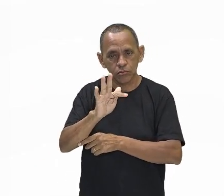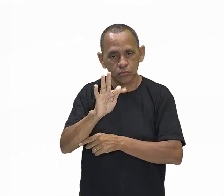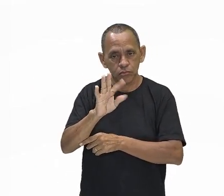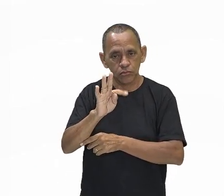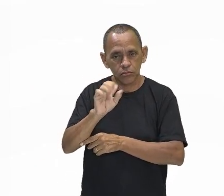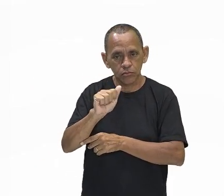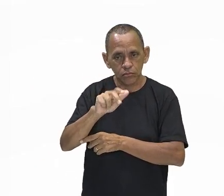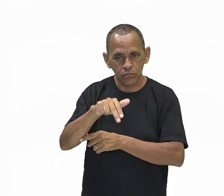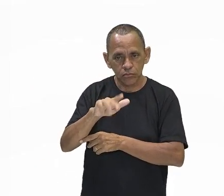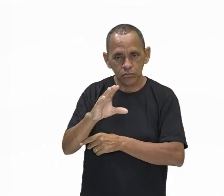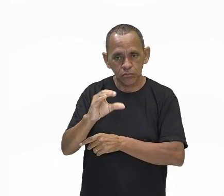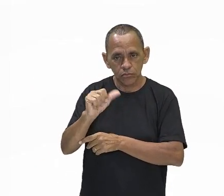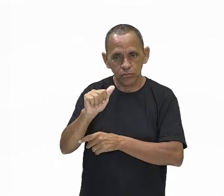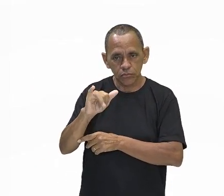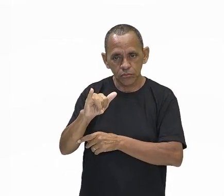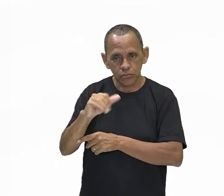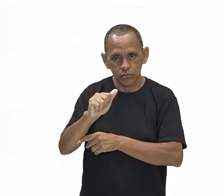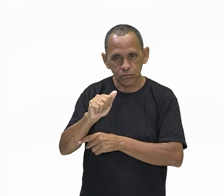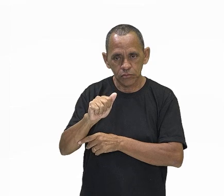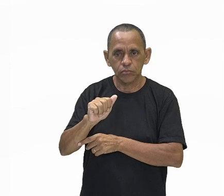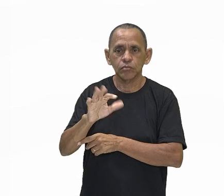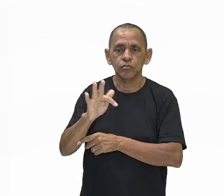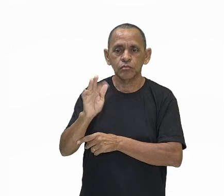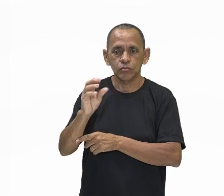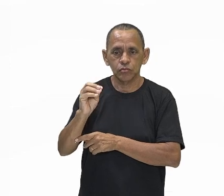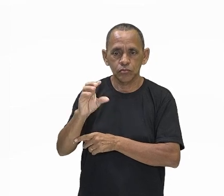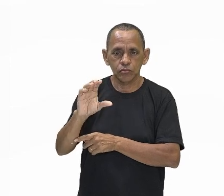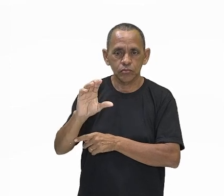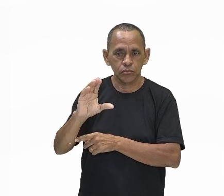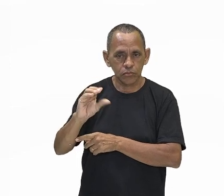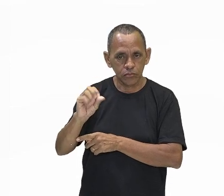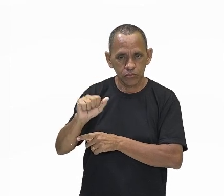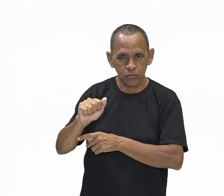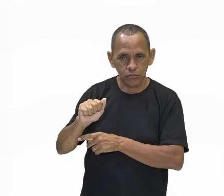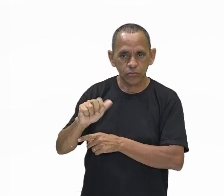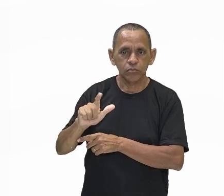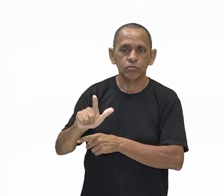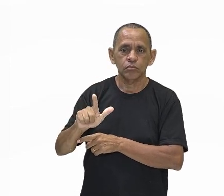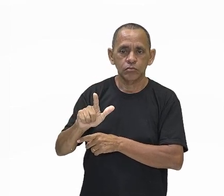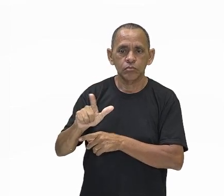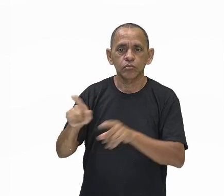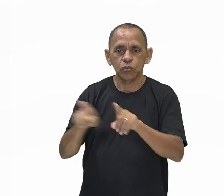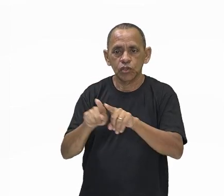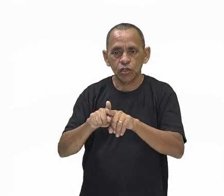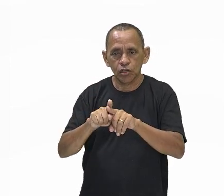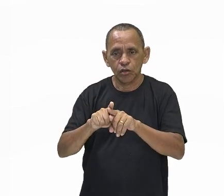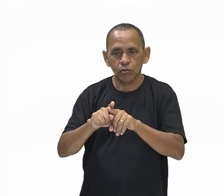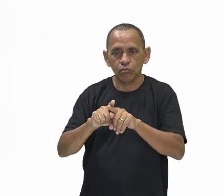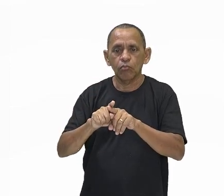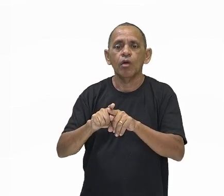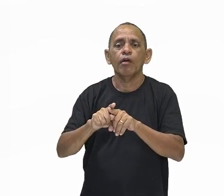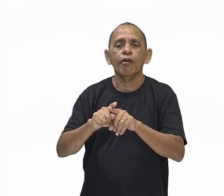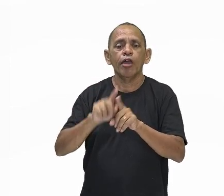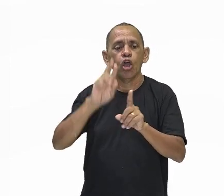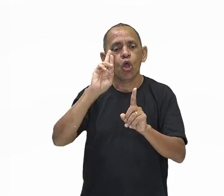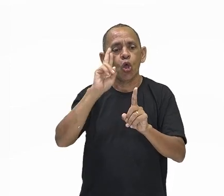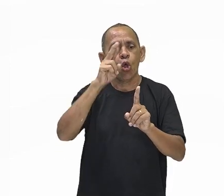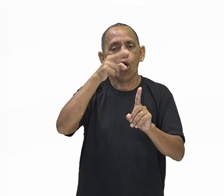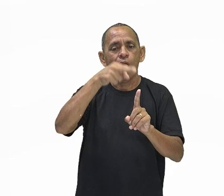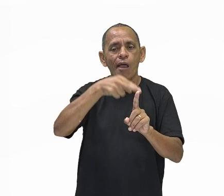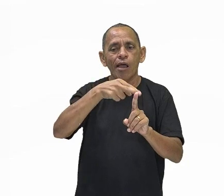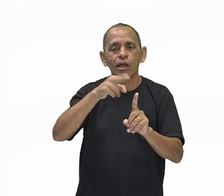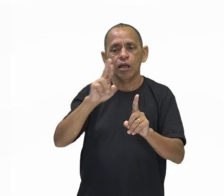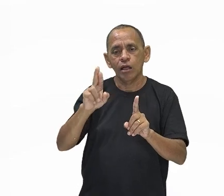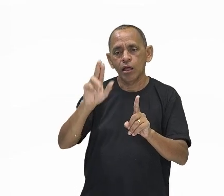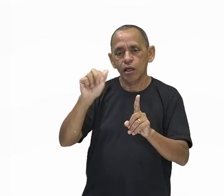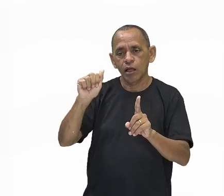do centro da lente, até o F, que é o foco da lente. E nós temos o raio de curvatura, que é esse R maiúsculo